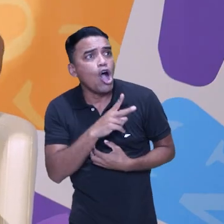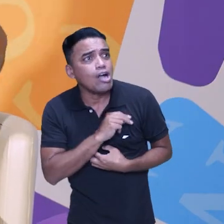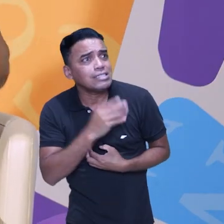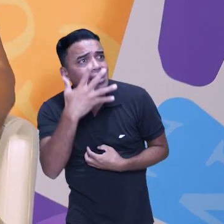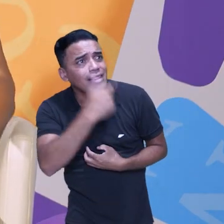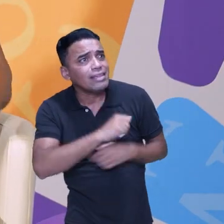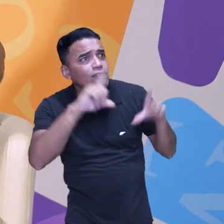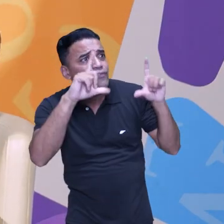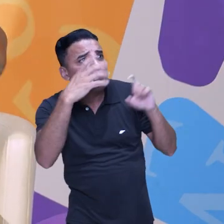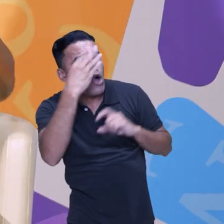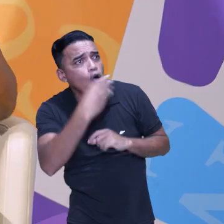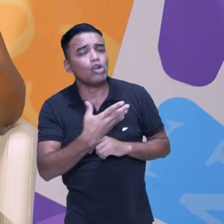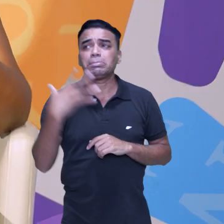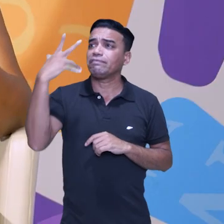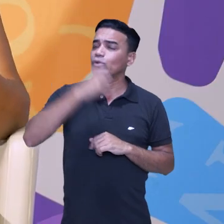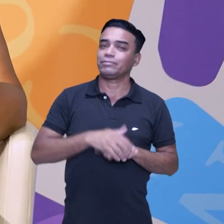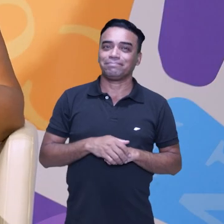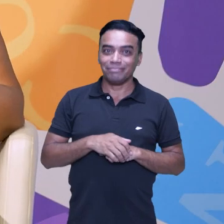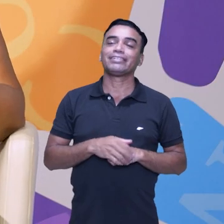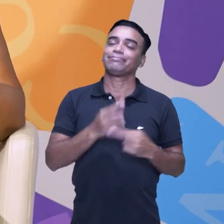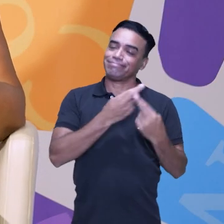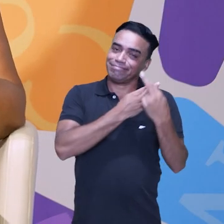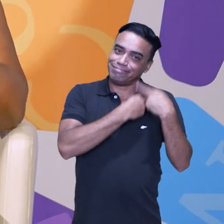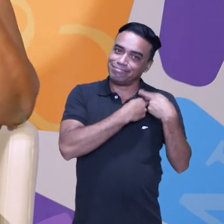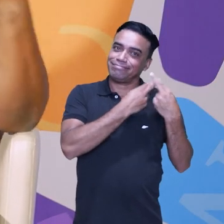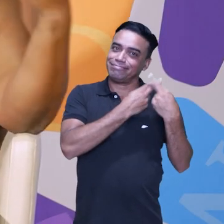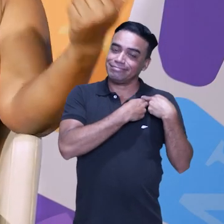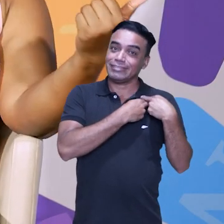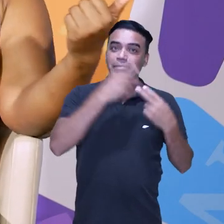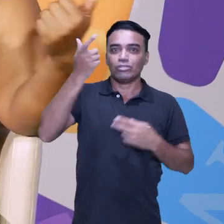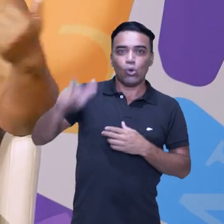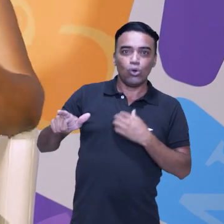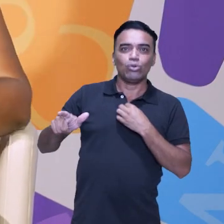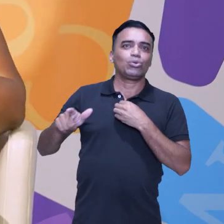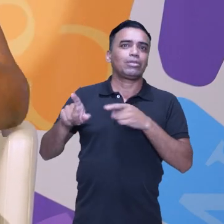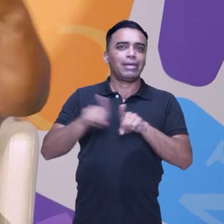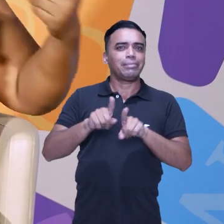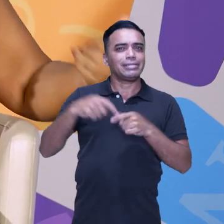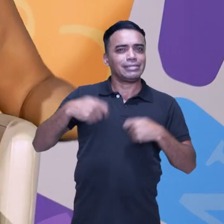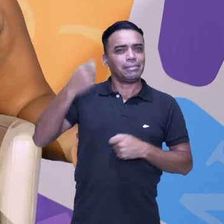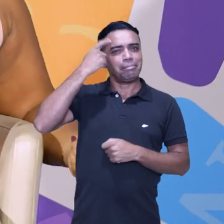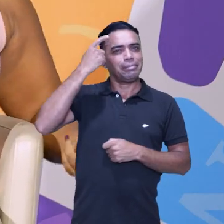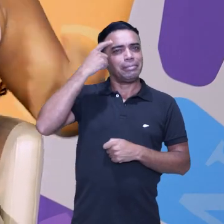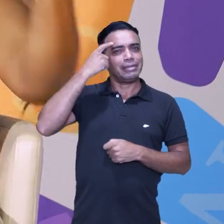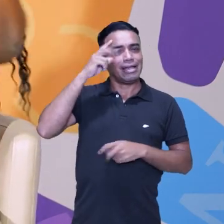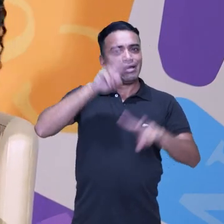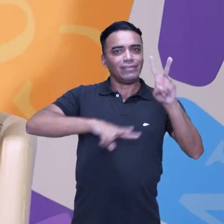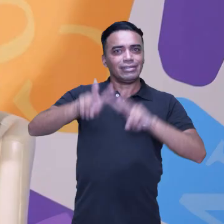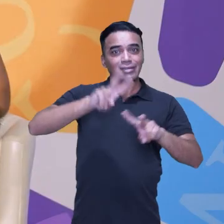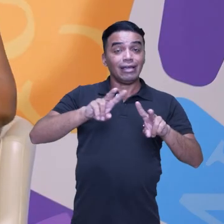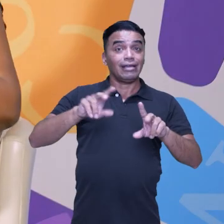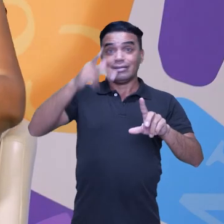foto, como ficou maravilhoso, a gente também tem uma grande responsabilidade. Mas, por outro lado, a gente precisa pensar na invisibilidade também